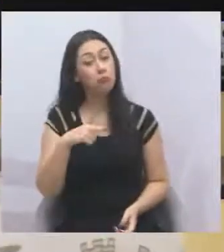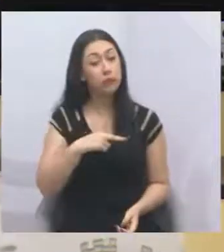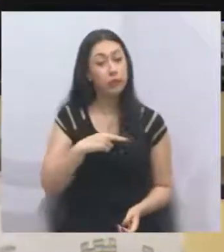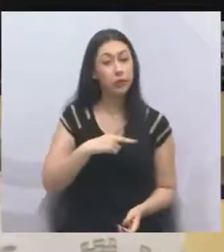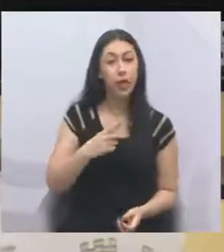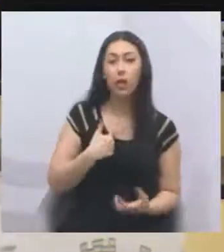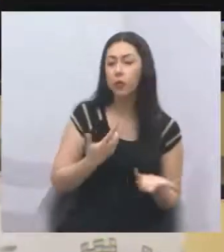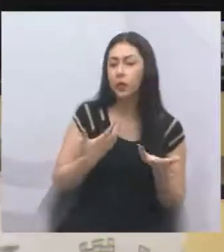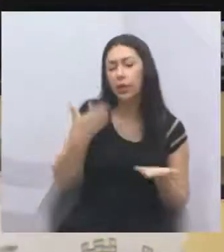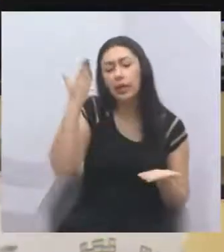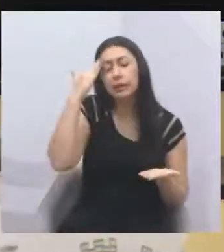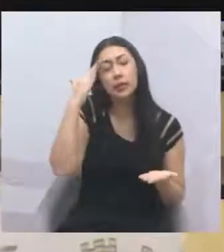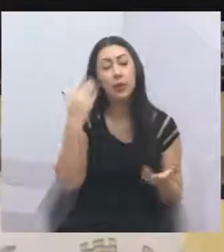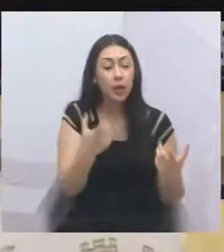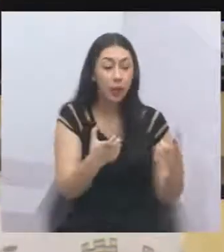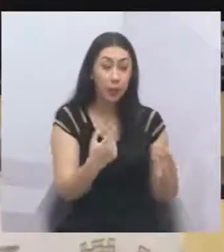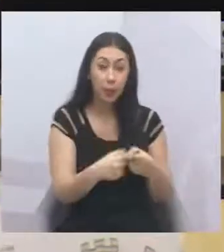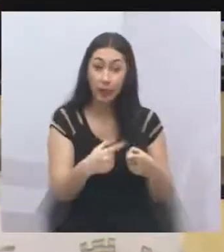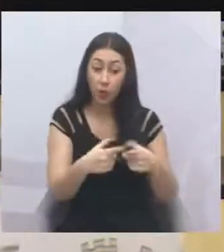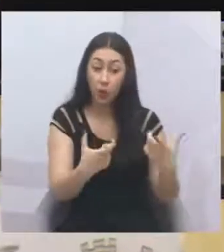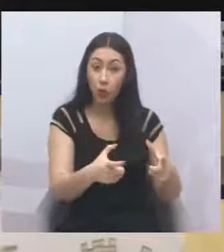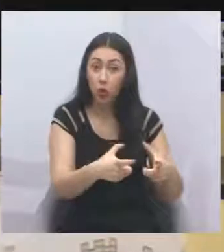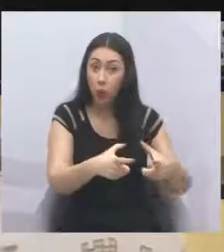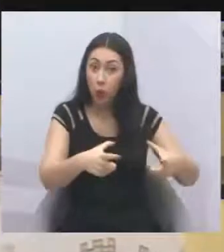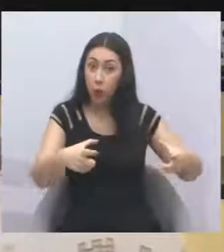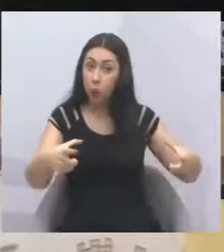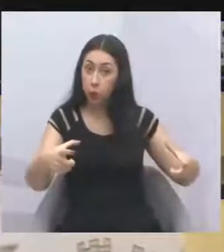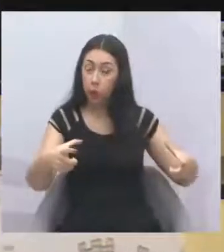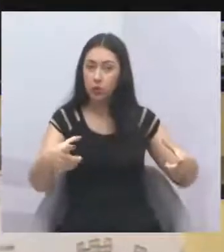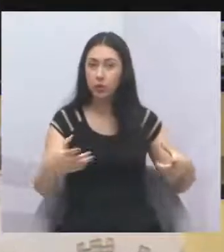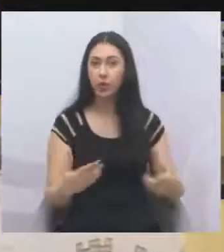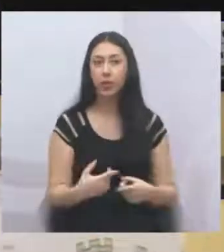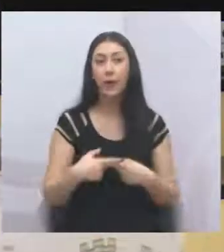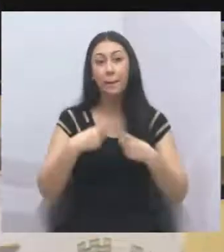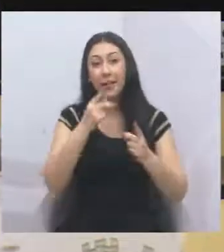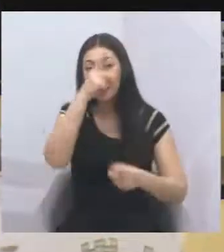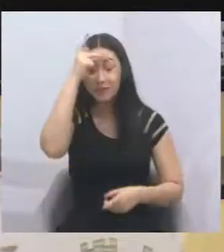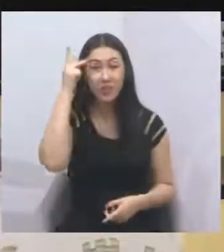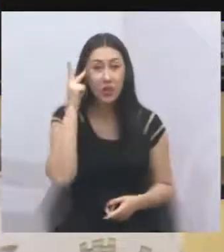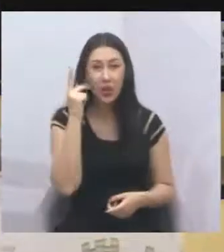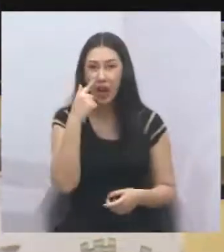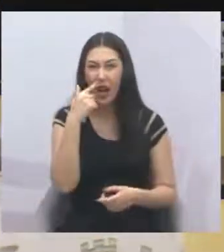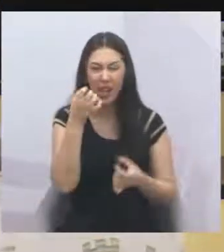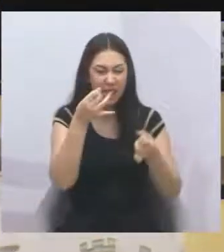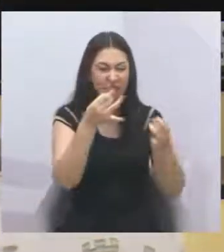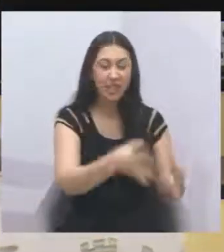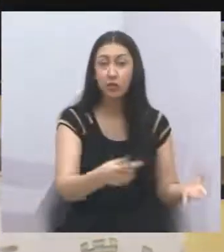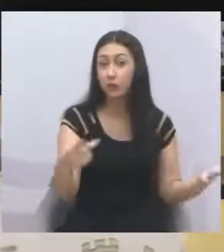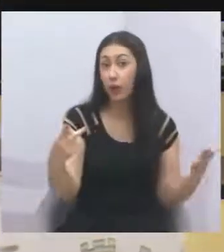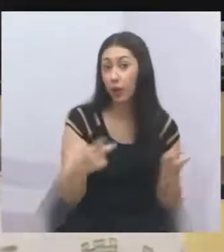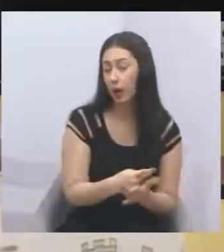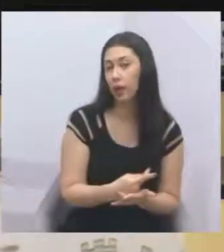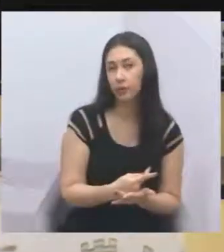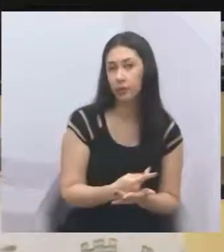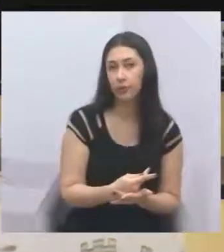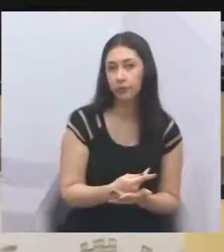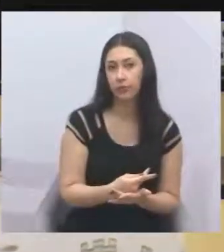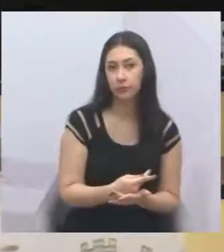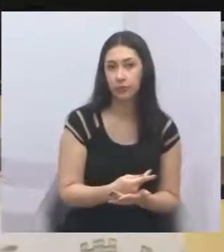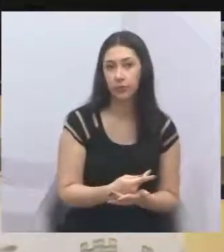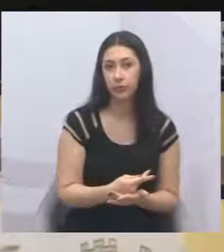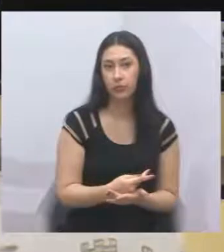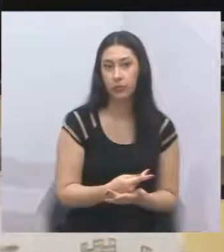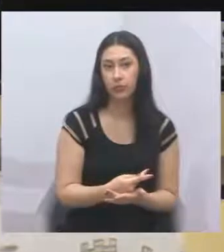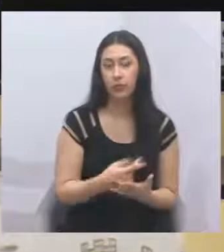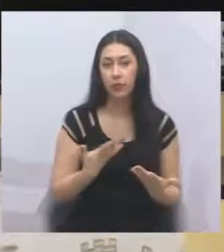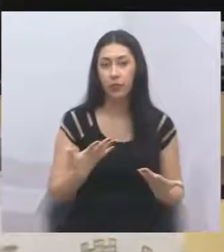gostaria de saber, que é uma área muito grande, onde estão fazendo um descarte ilegal naquele local. E